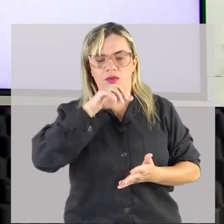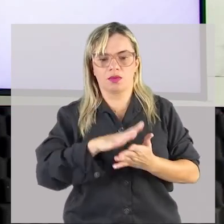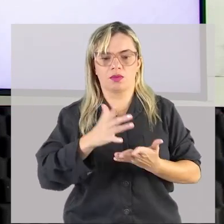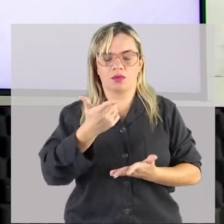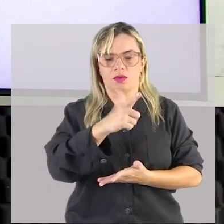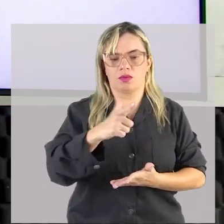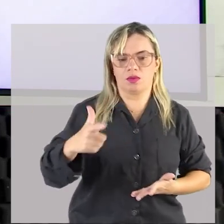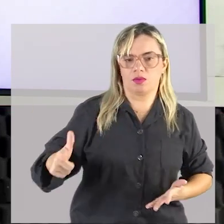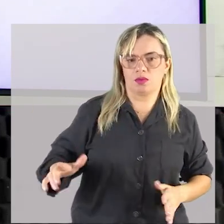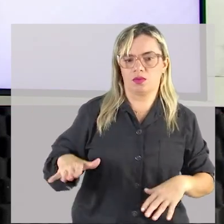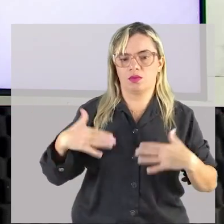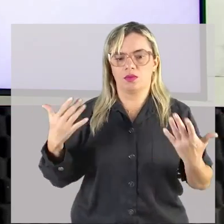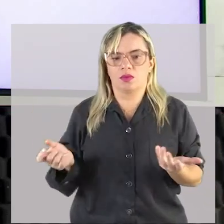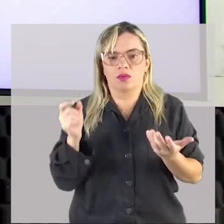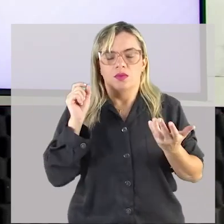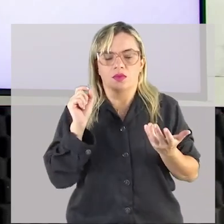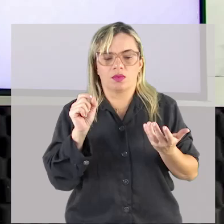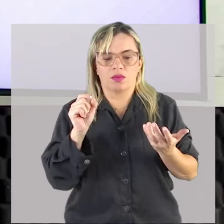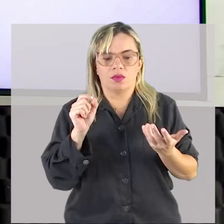trouxer mais nenhum